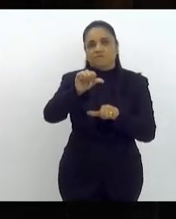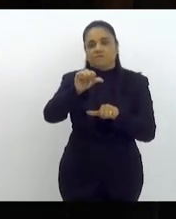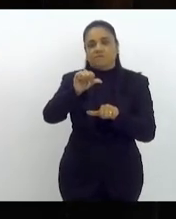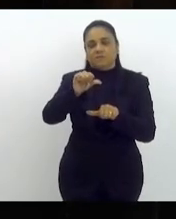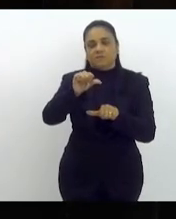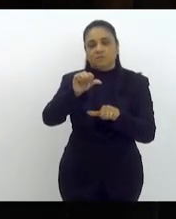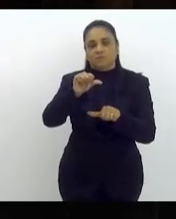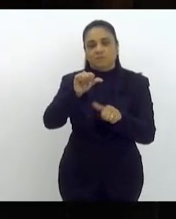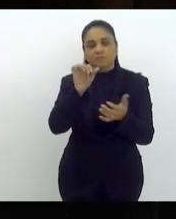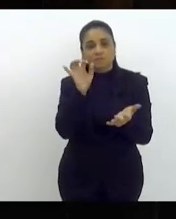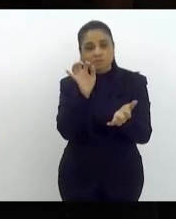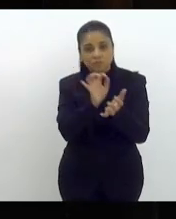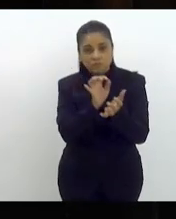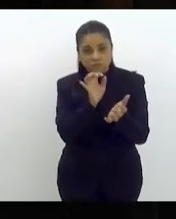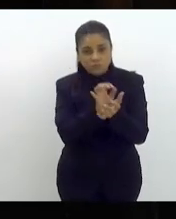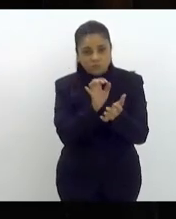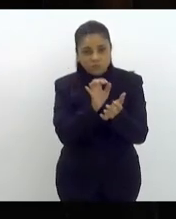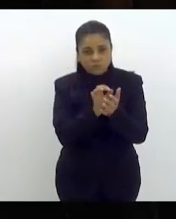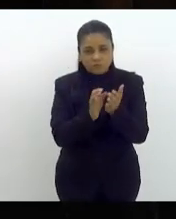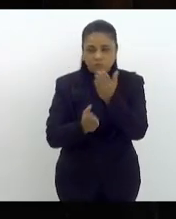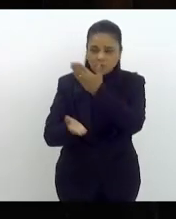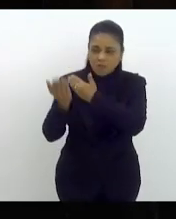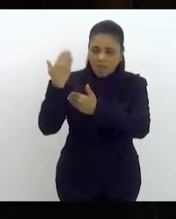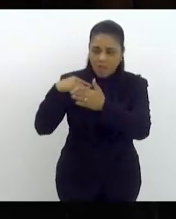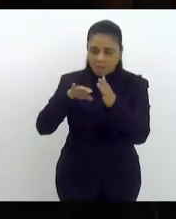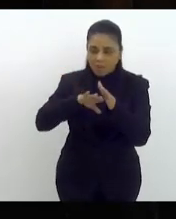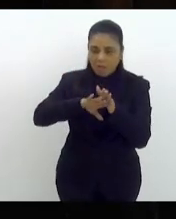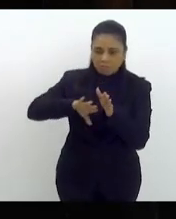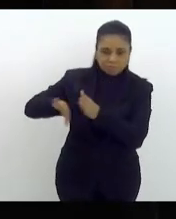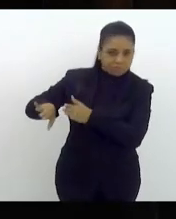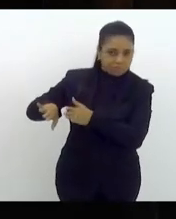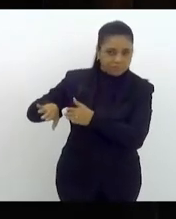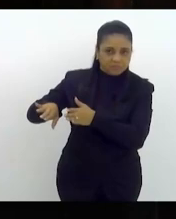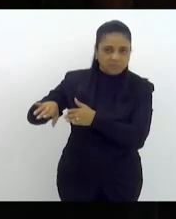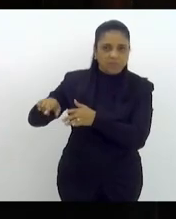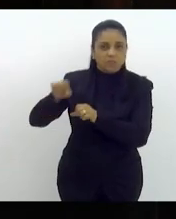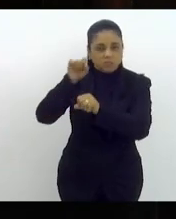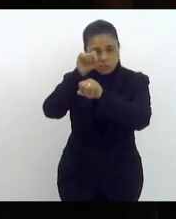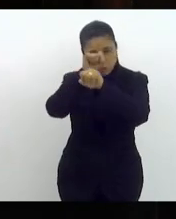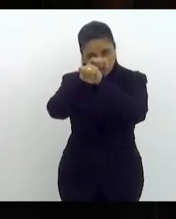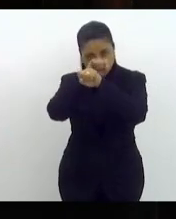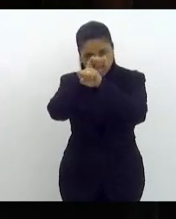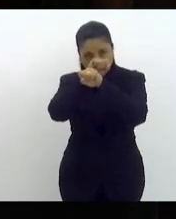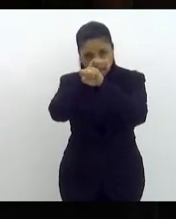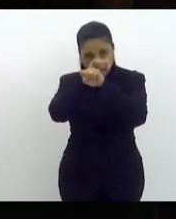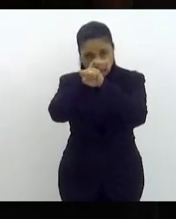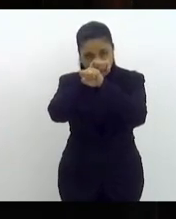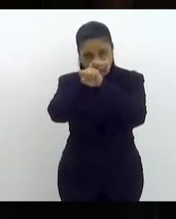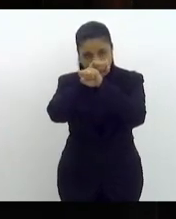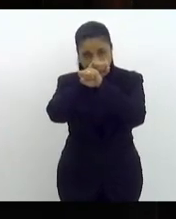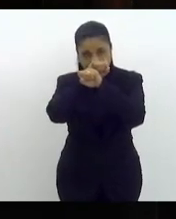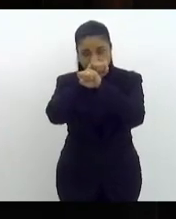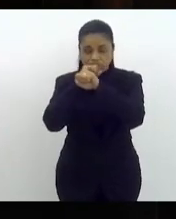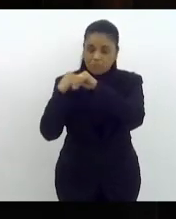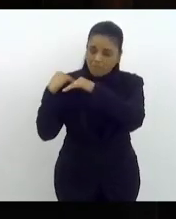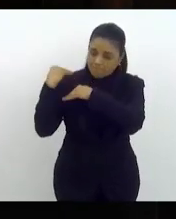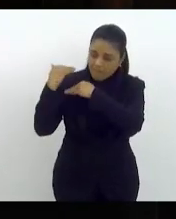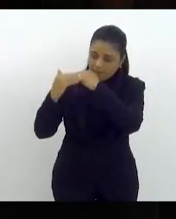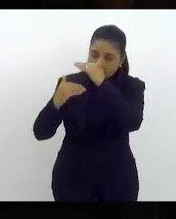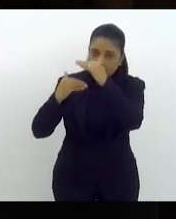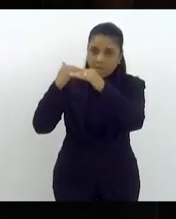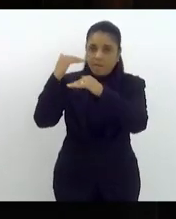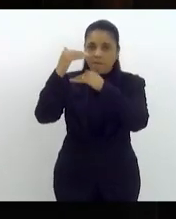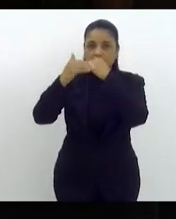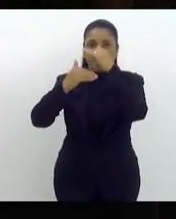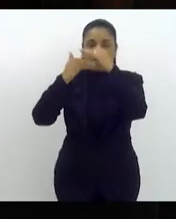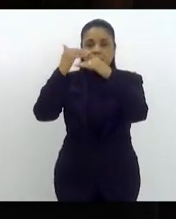classes a época marginalizadas estavam em condição de escravatura caminharem para o topo